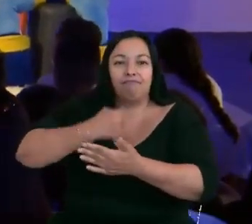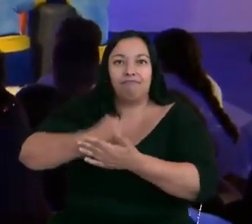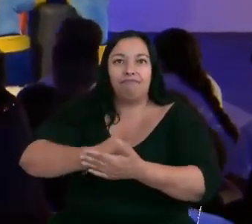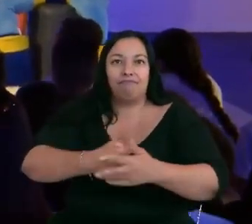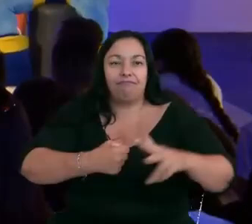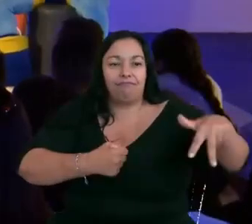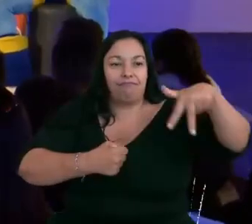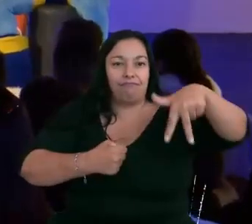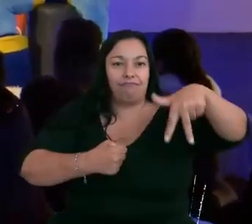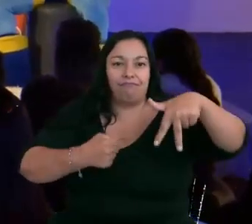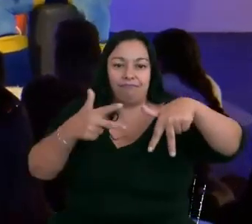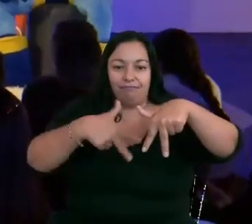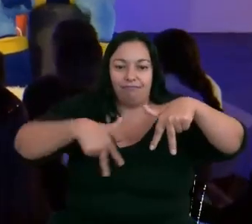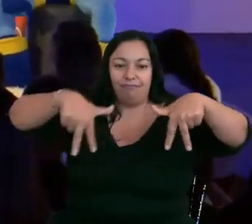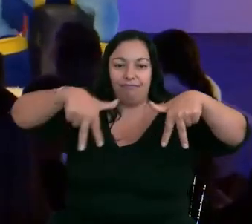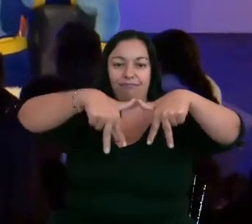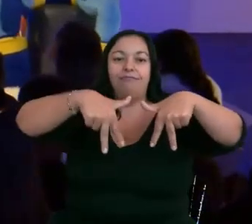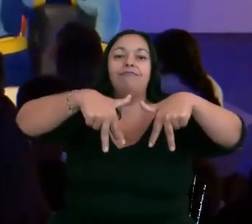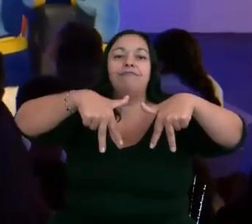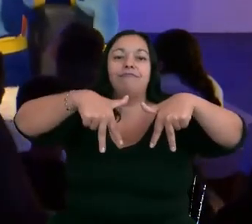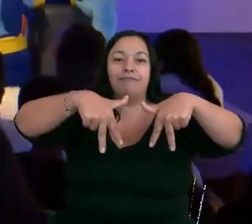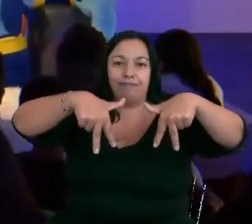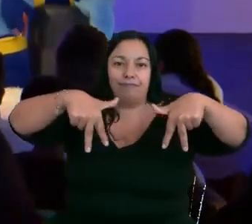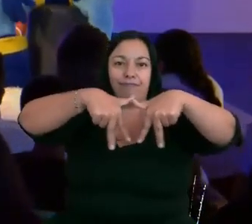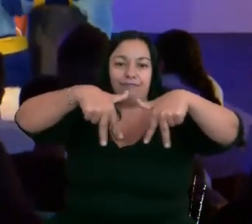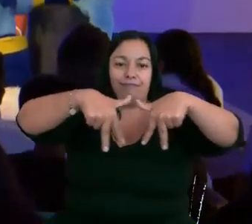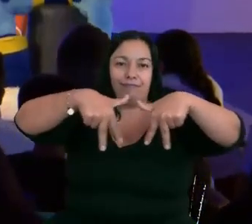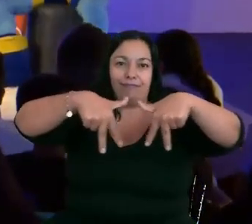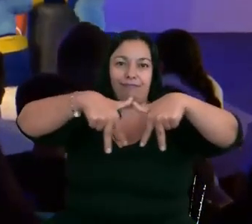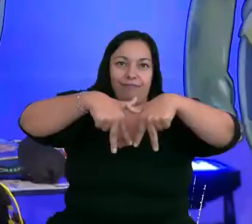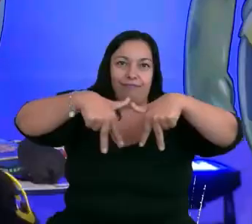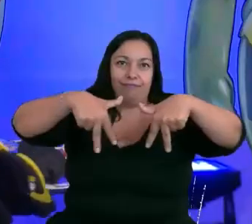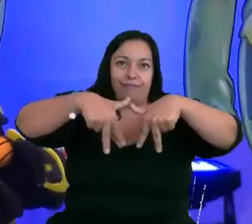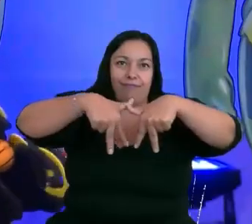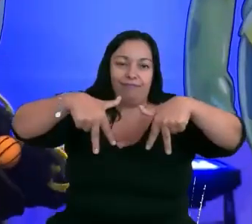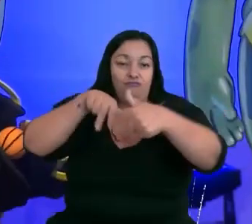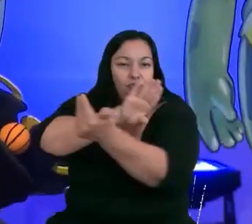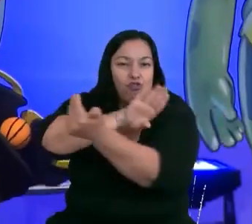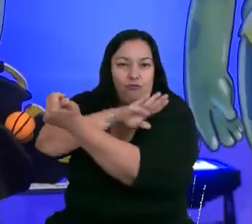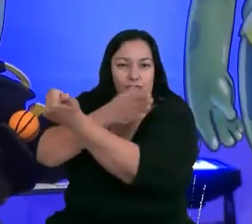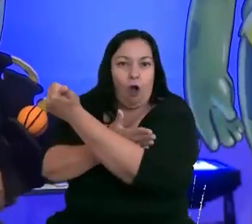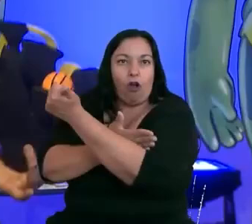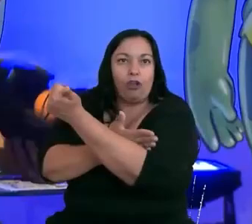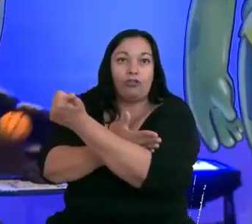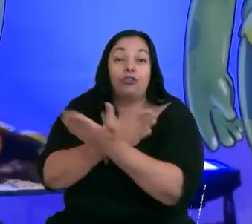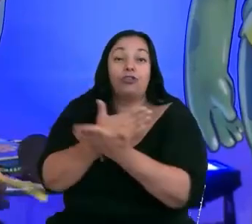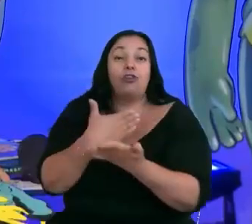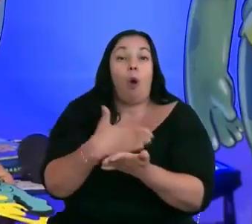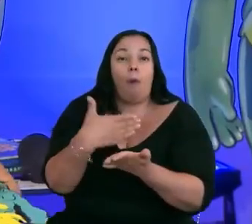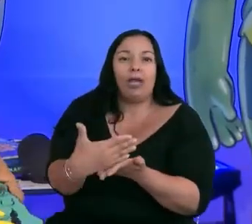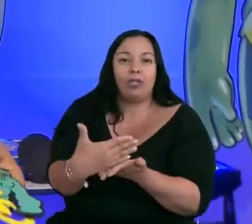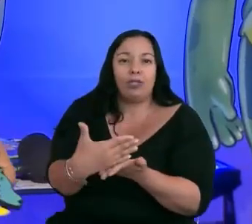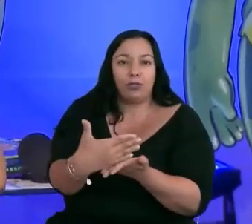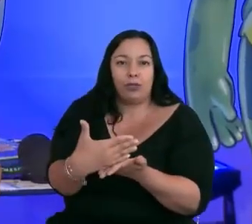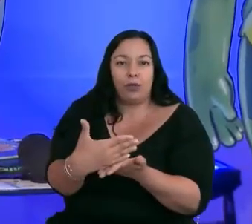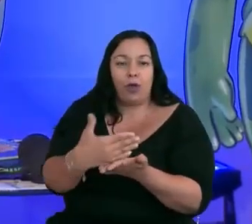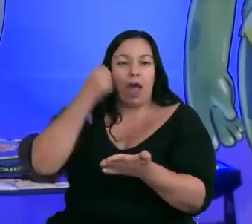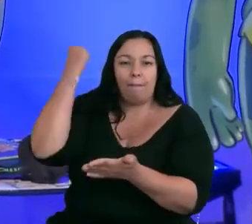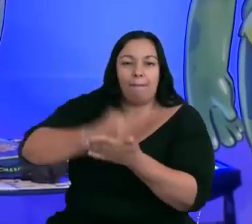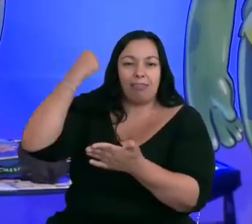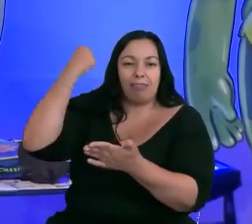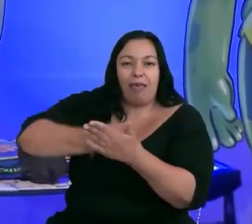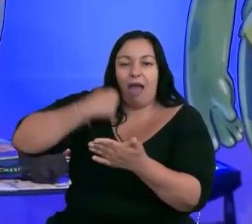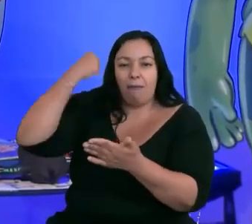para cima de Bolhão, mas Bolhão estava muito forte. Começou a